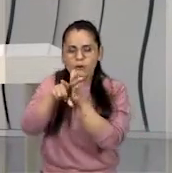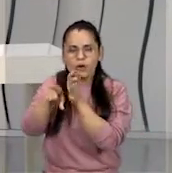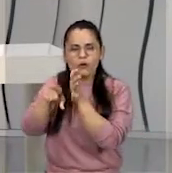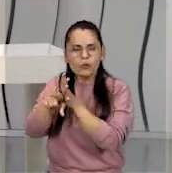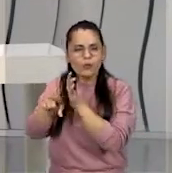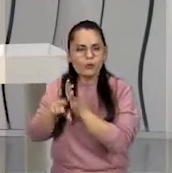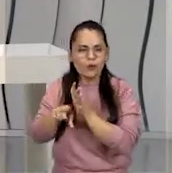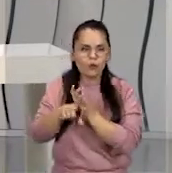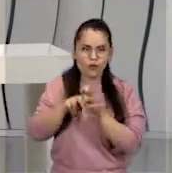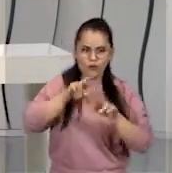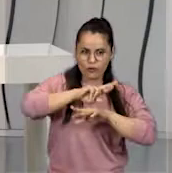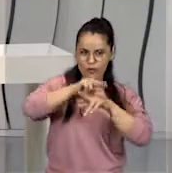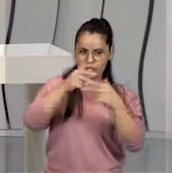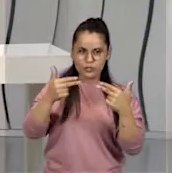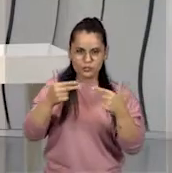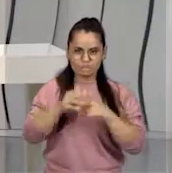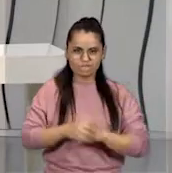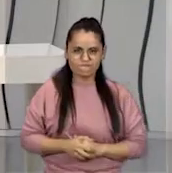indagações.